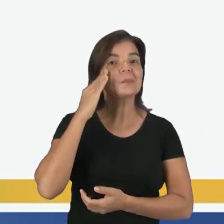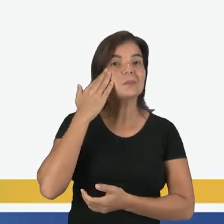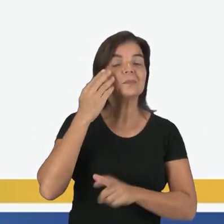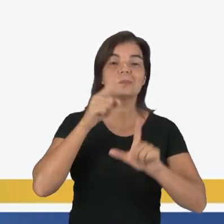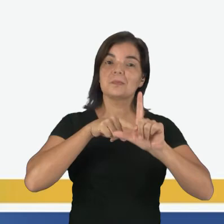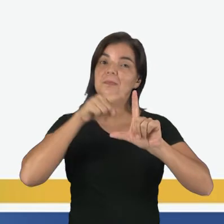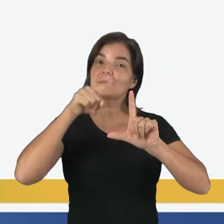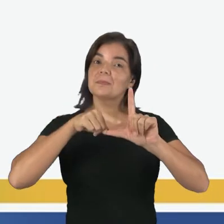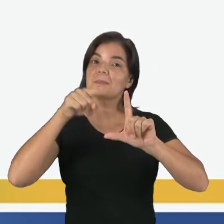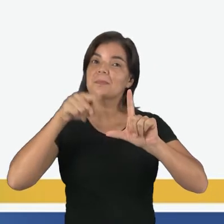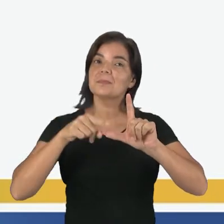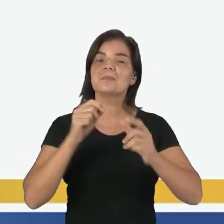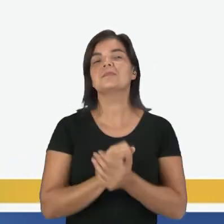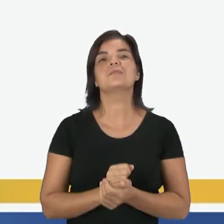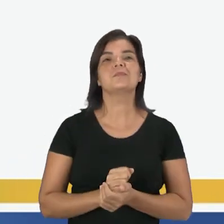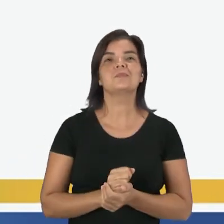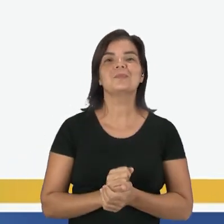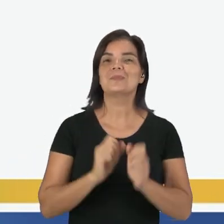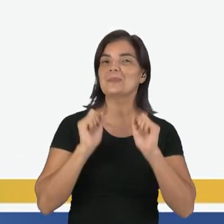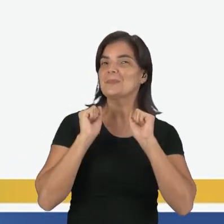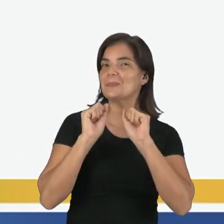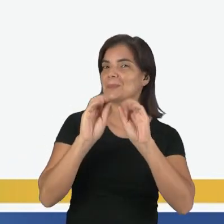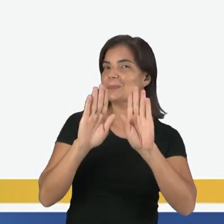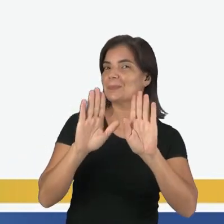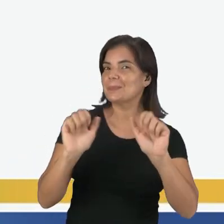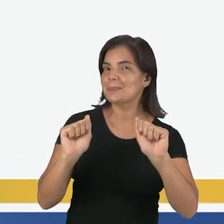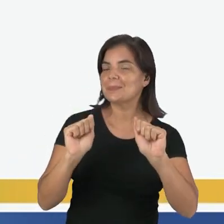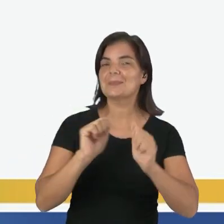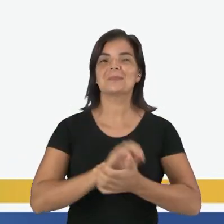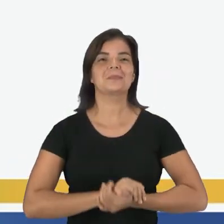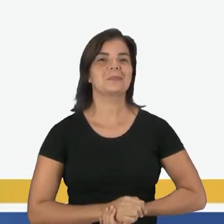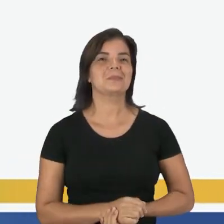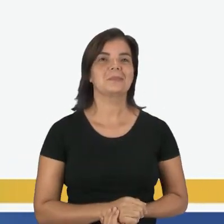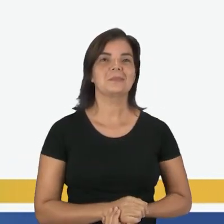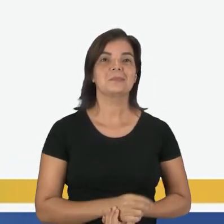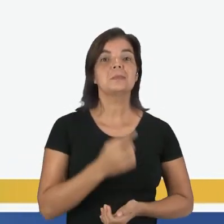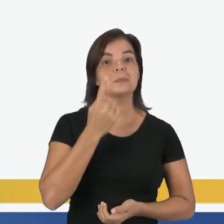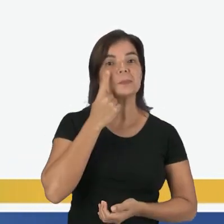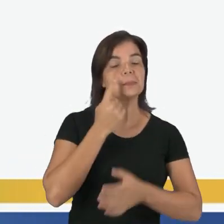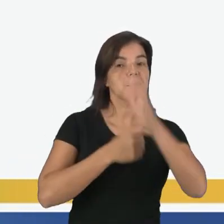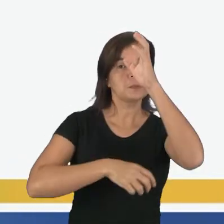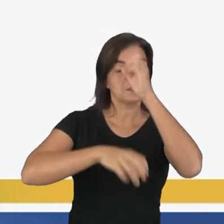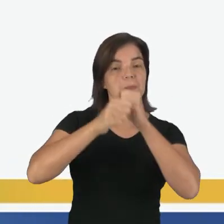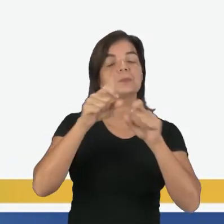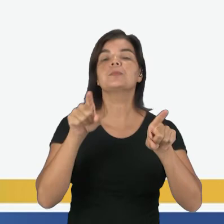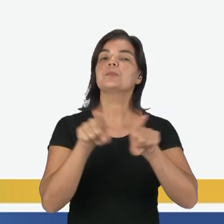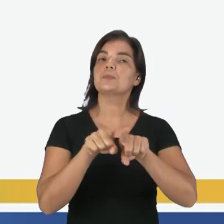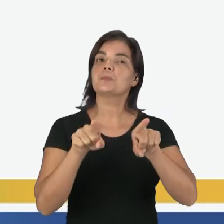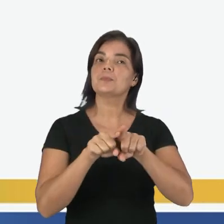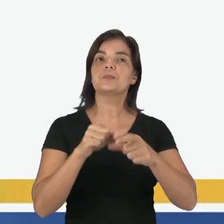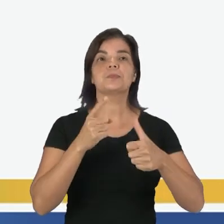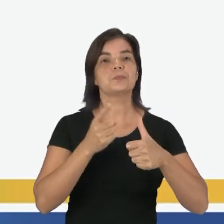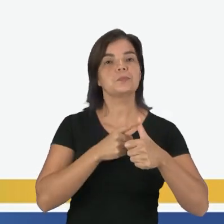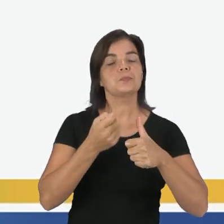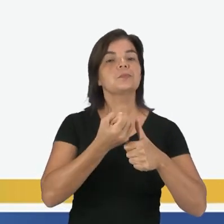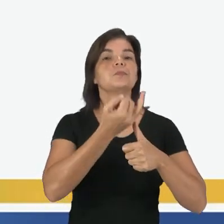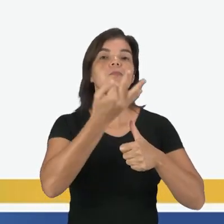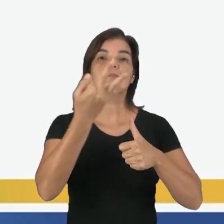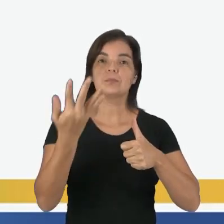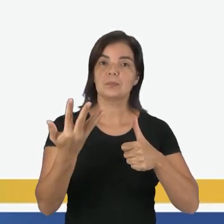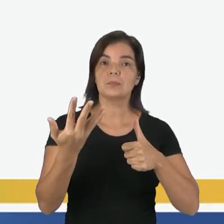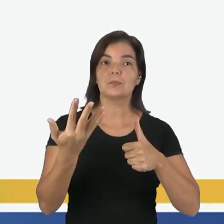os gráficos. Oba! Vamos ao primeiro exercício.